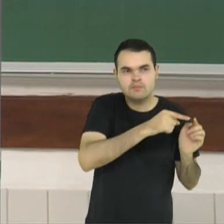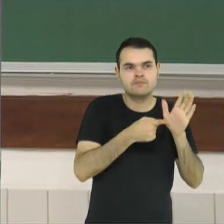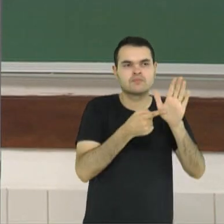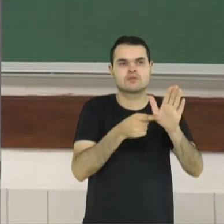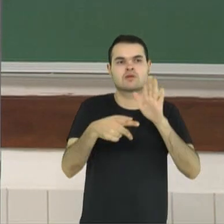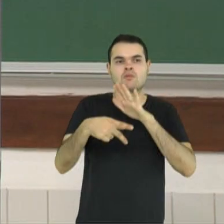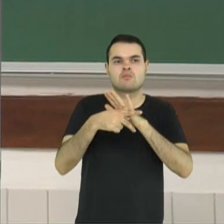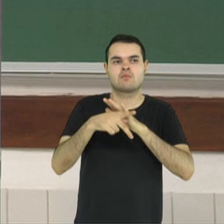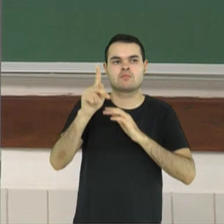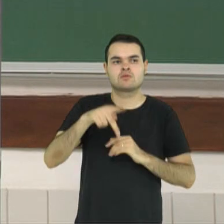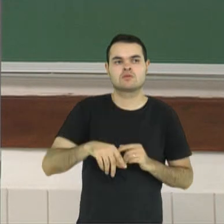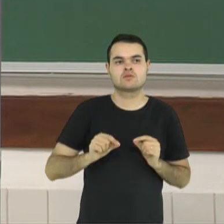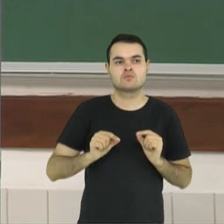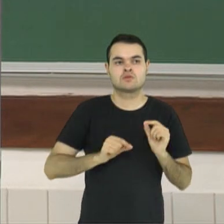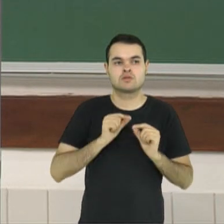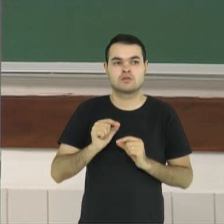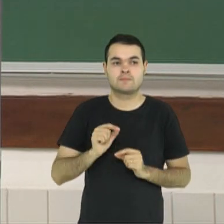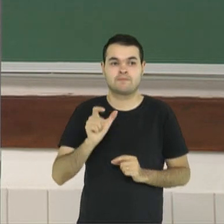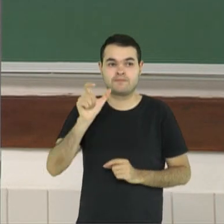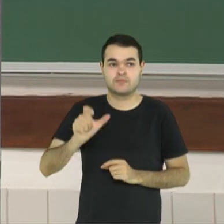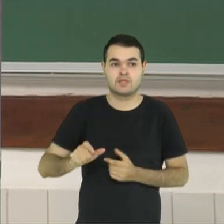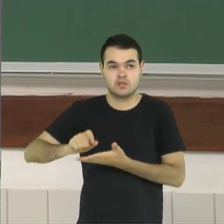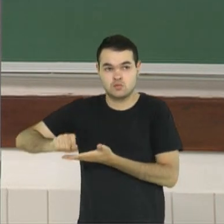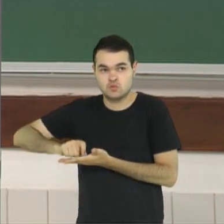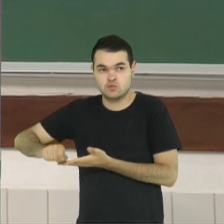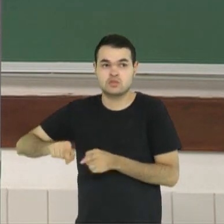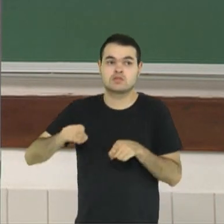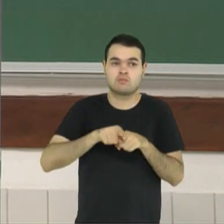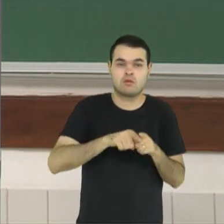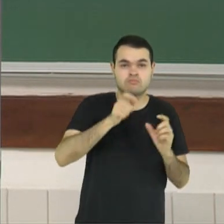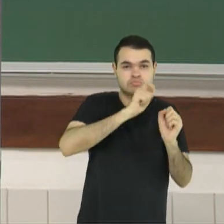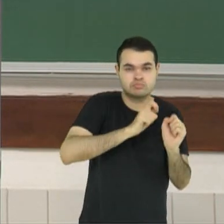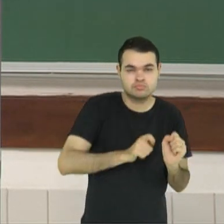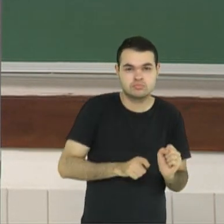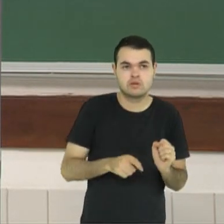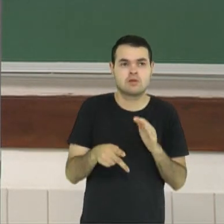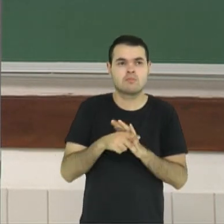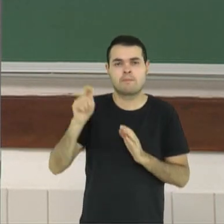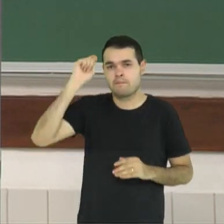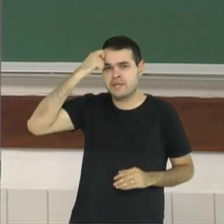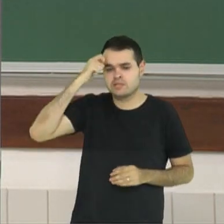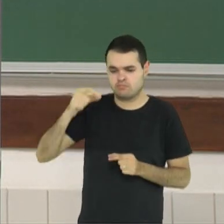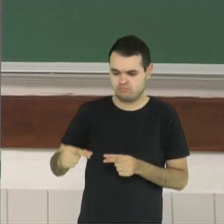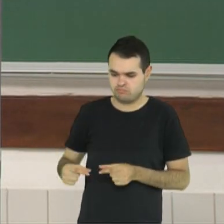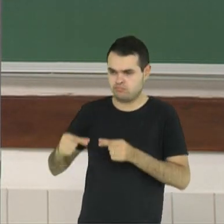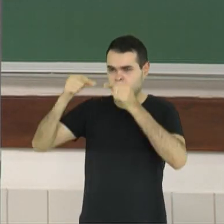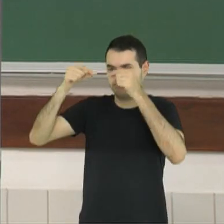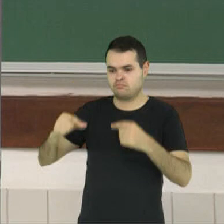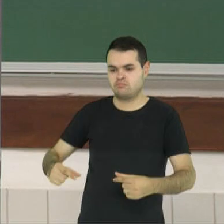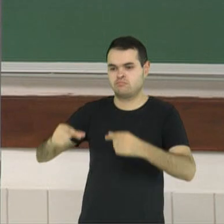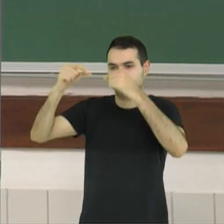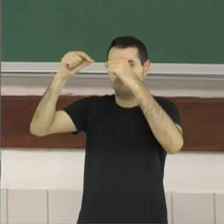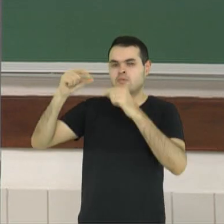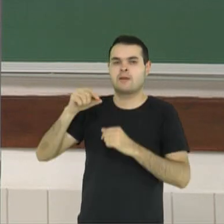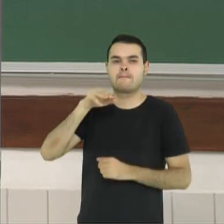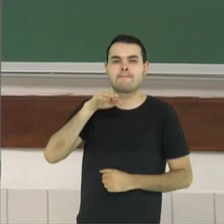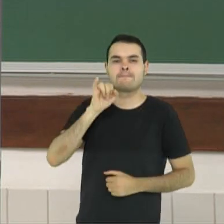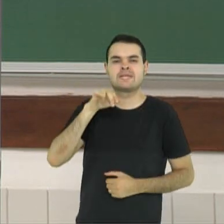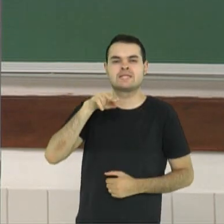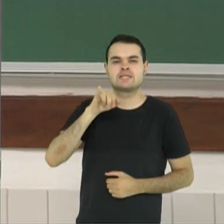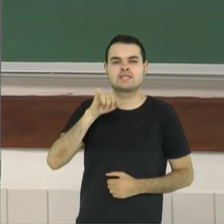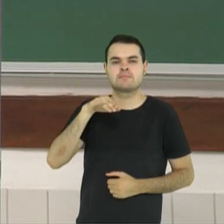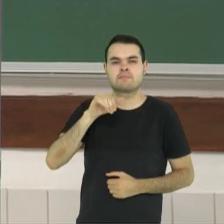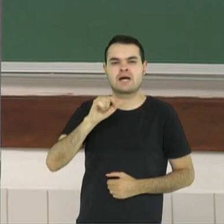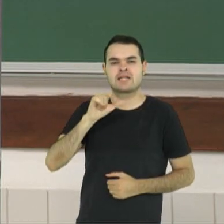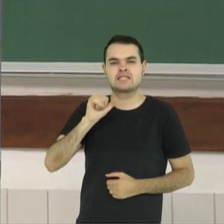de Saul Levitt, além de escritor, era escultor também. Estrutura preta. O que acontece? A estrutura preta é uma obra minimalista. Não